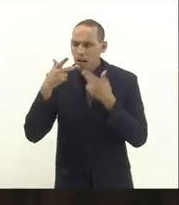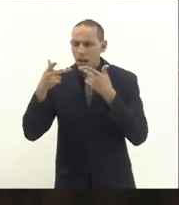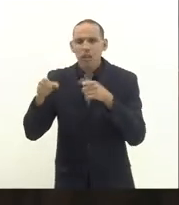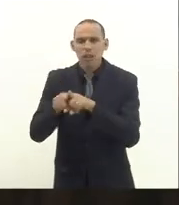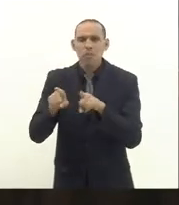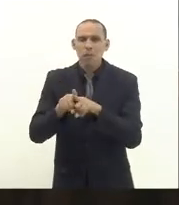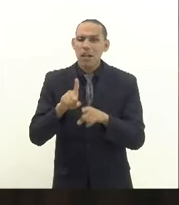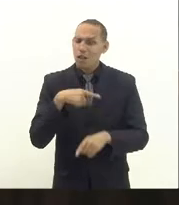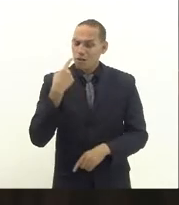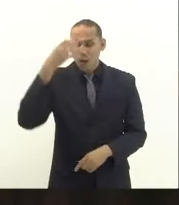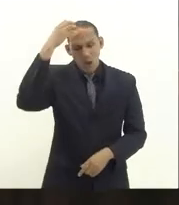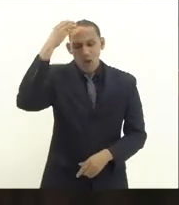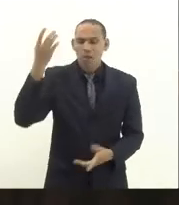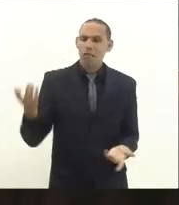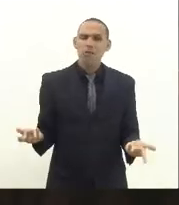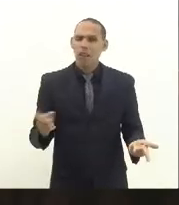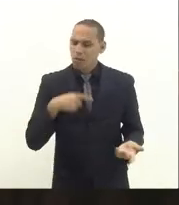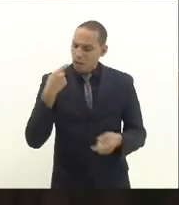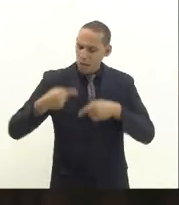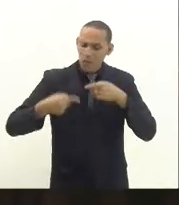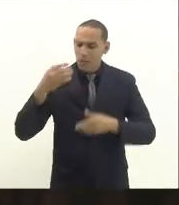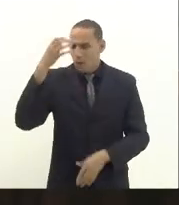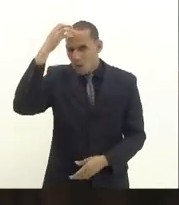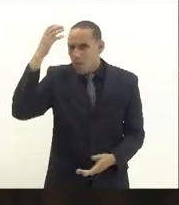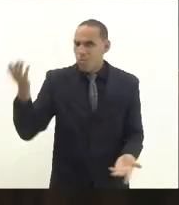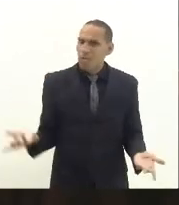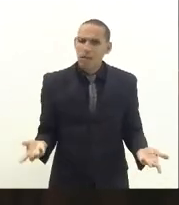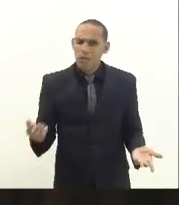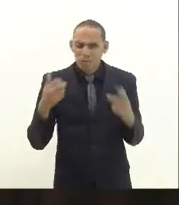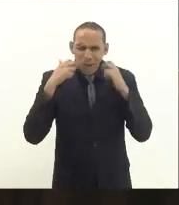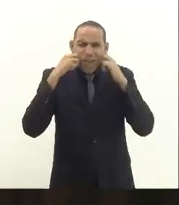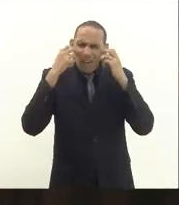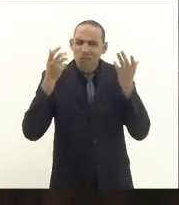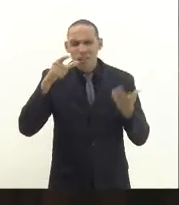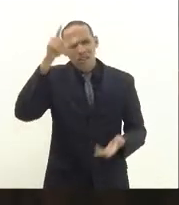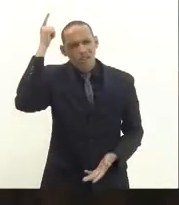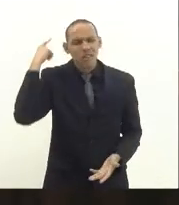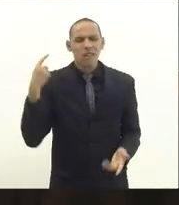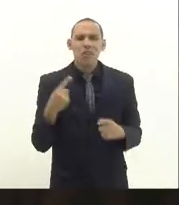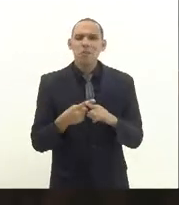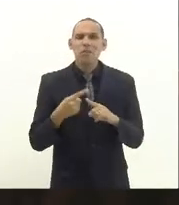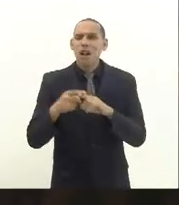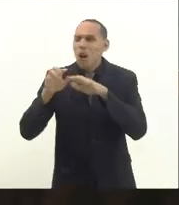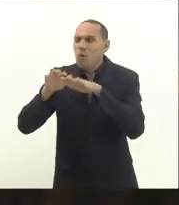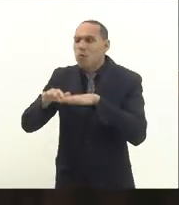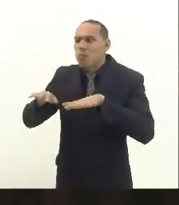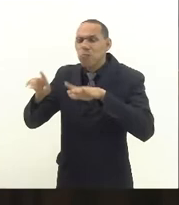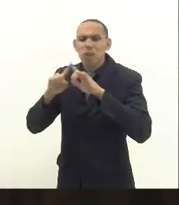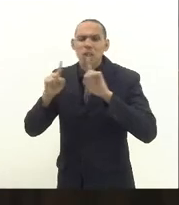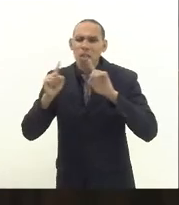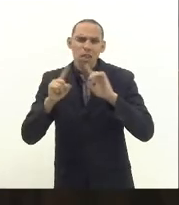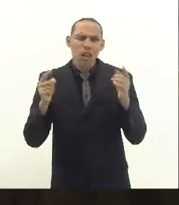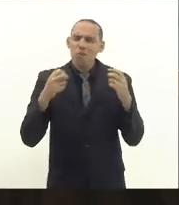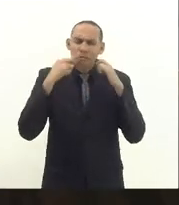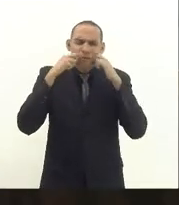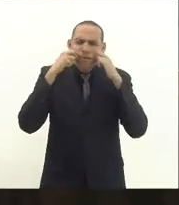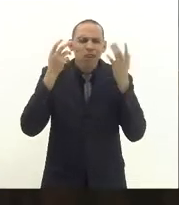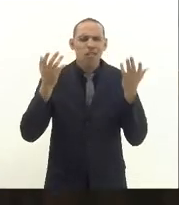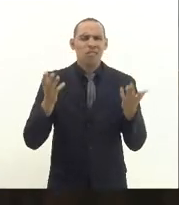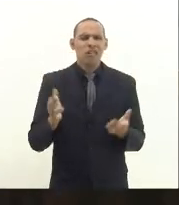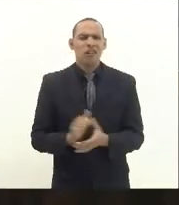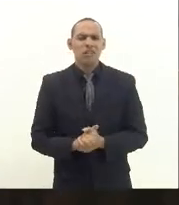culpados somos nós políticos da vergonha luz unanimidade vergonhoso